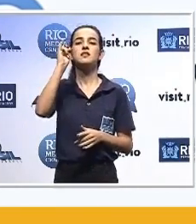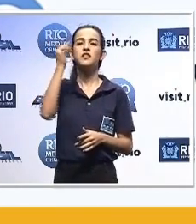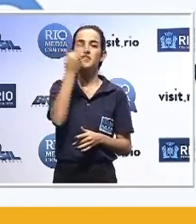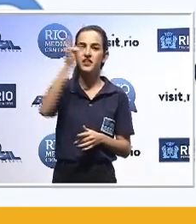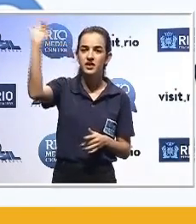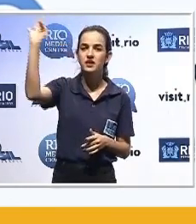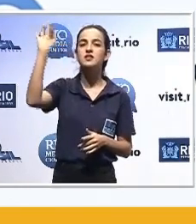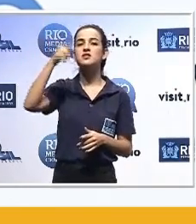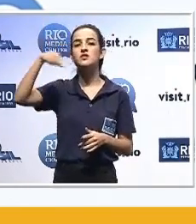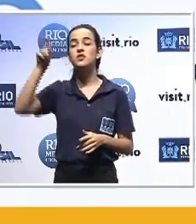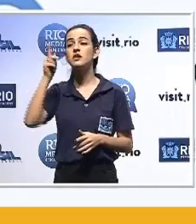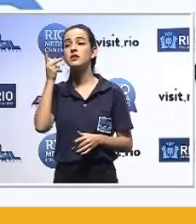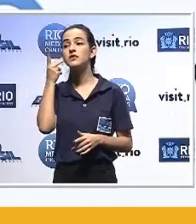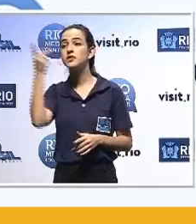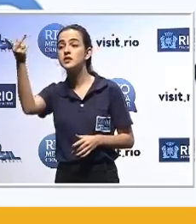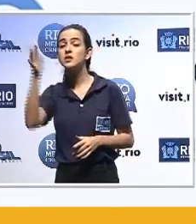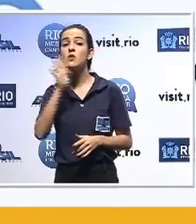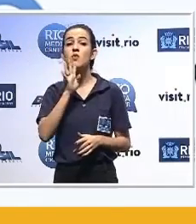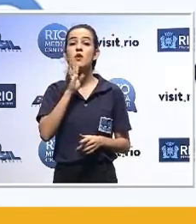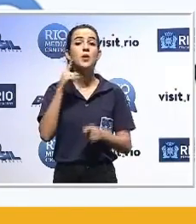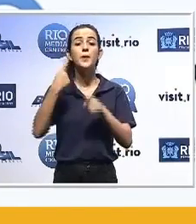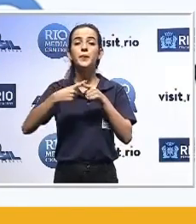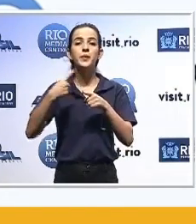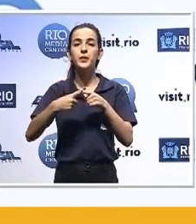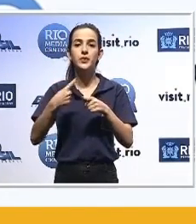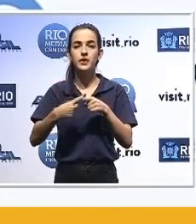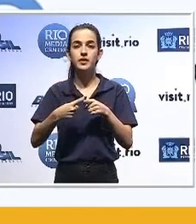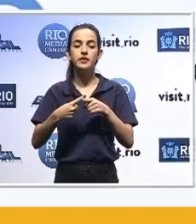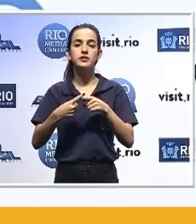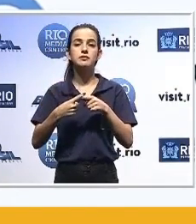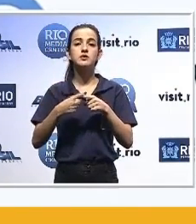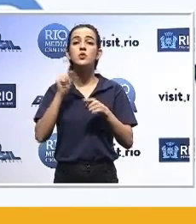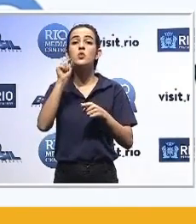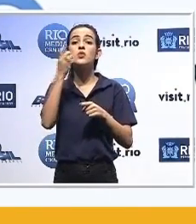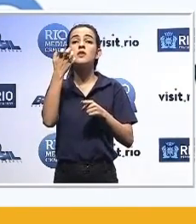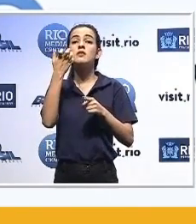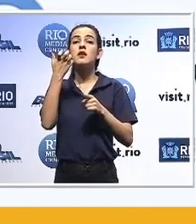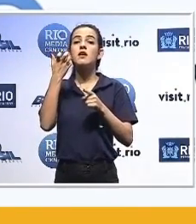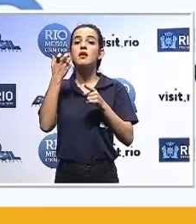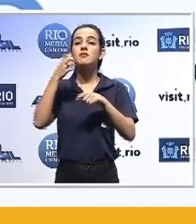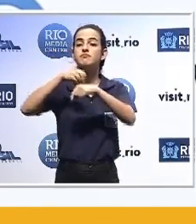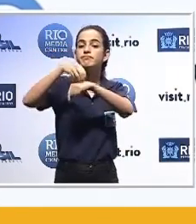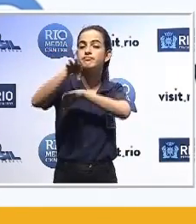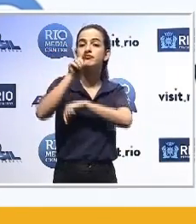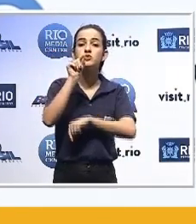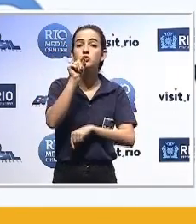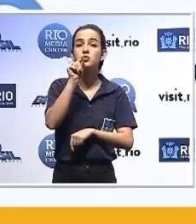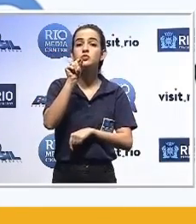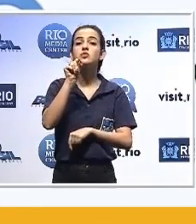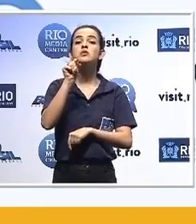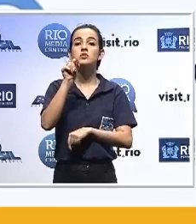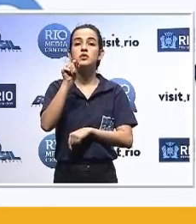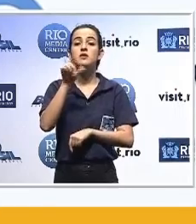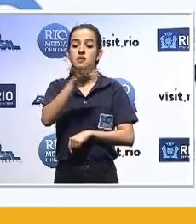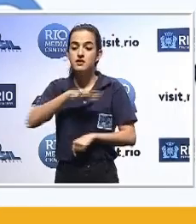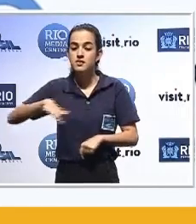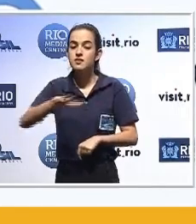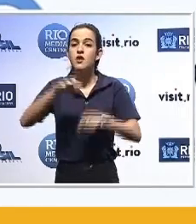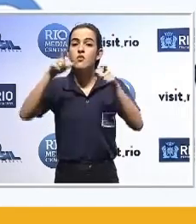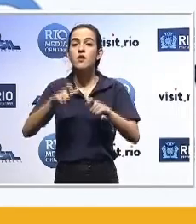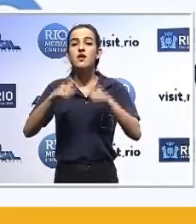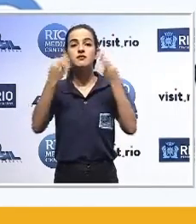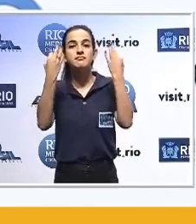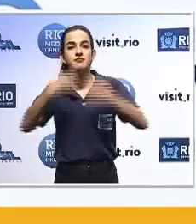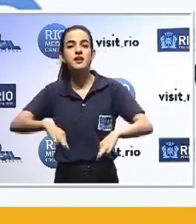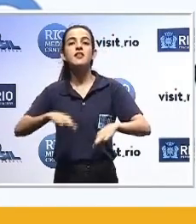que vêm conhecer. Por quê? Que mensagem que quer se dar, que se passar? É que aquilo ali é o caminho correto, o caminho